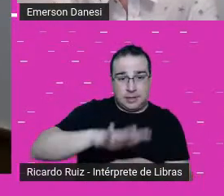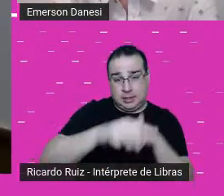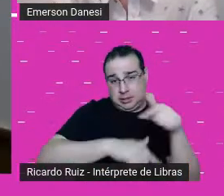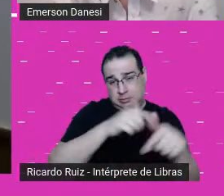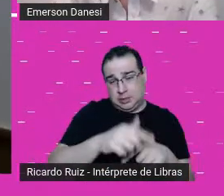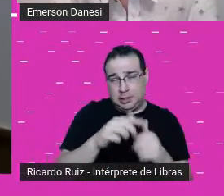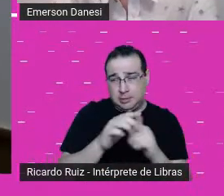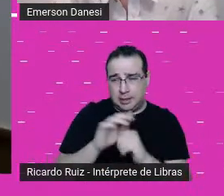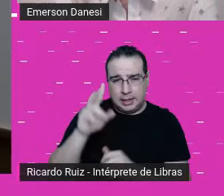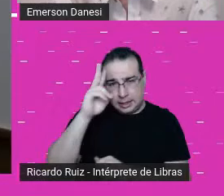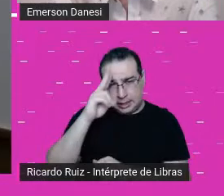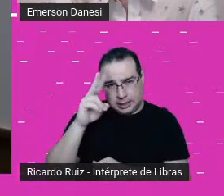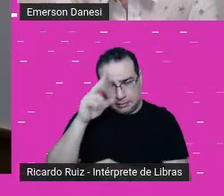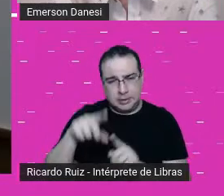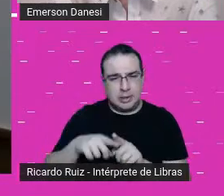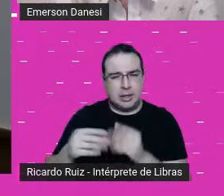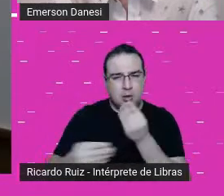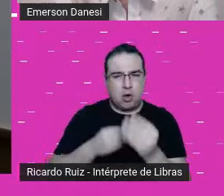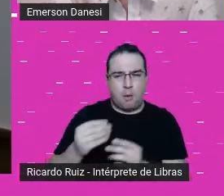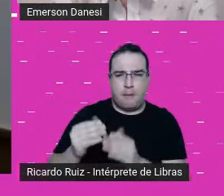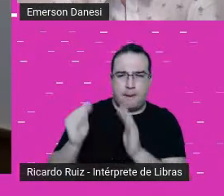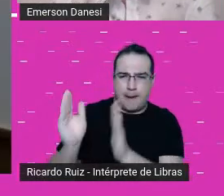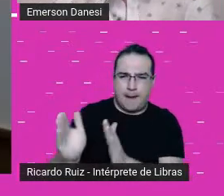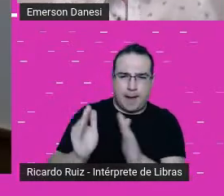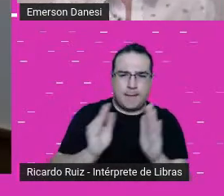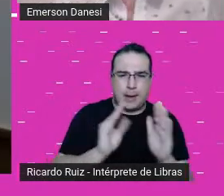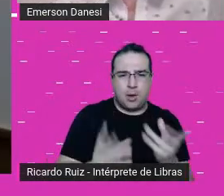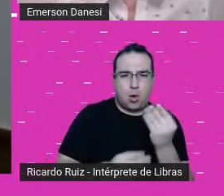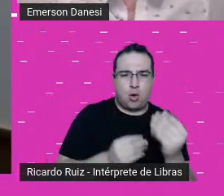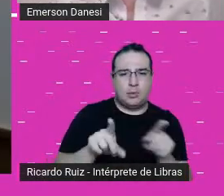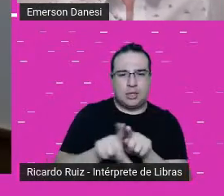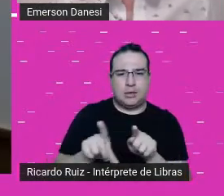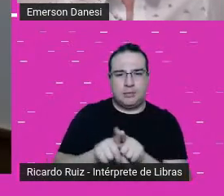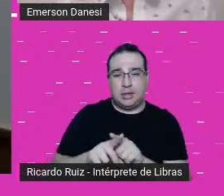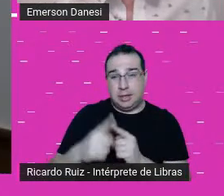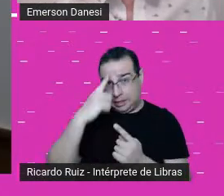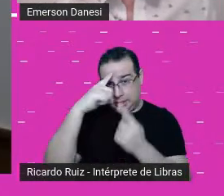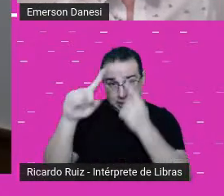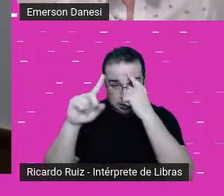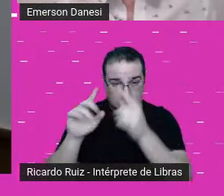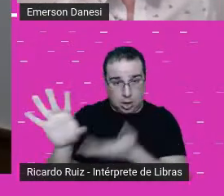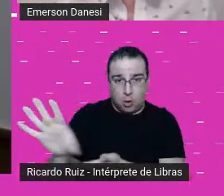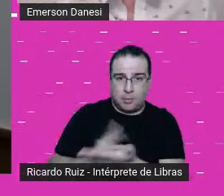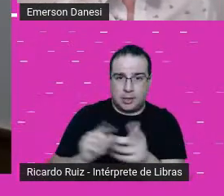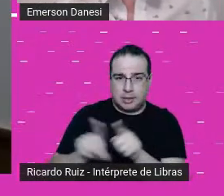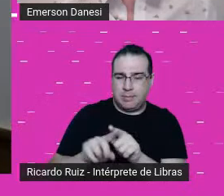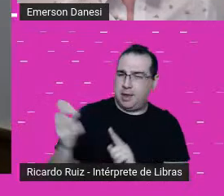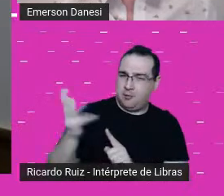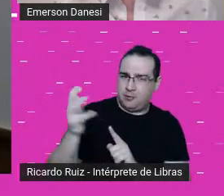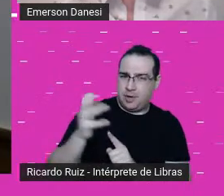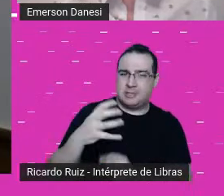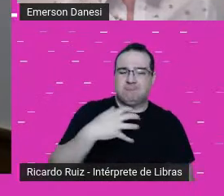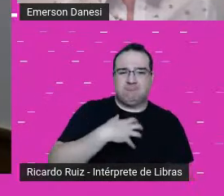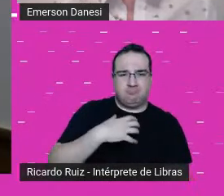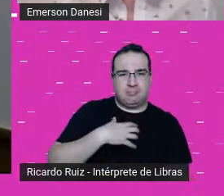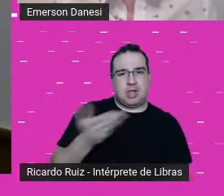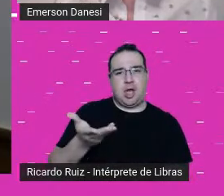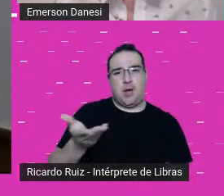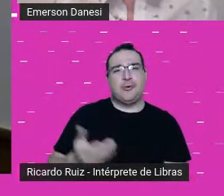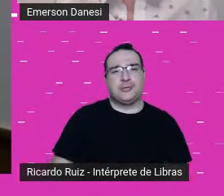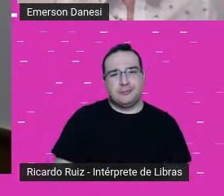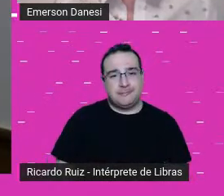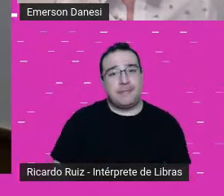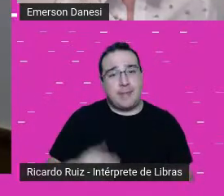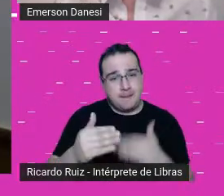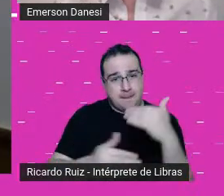mas usando os mesmos processos, ou mesmo, sei lá, mesmo processo criativo de alguma maneira. Então, para falar um pouco do